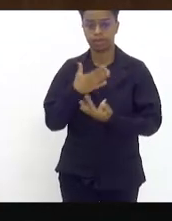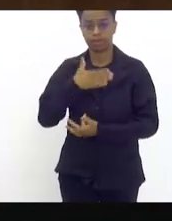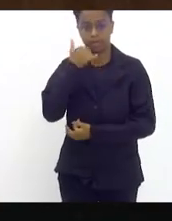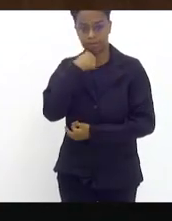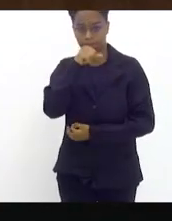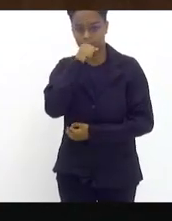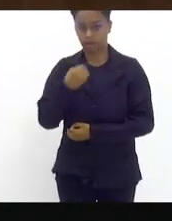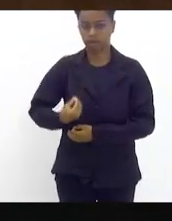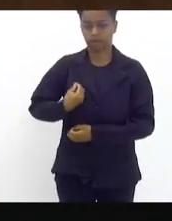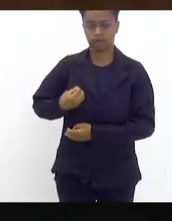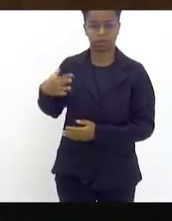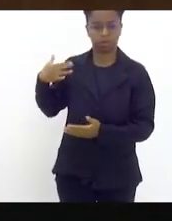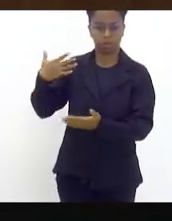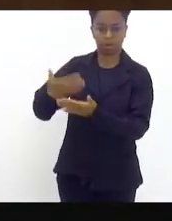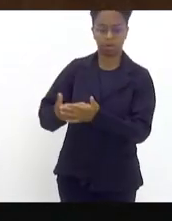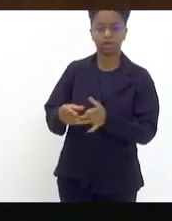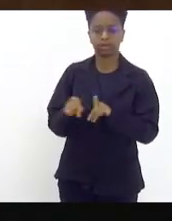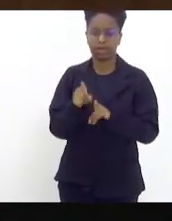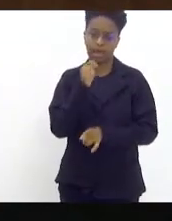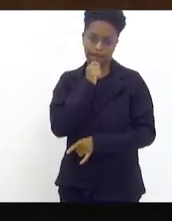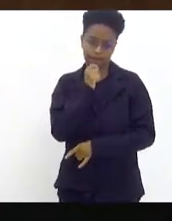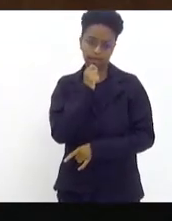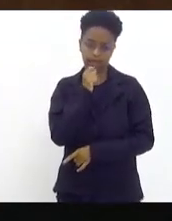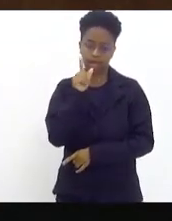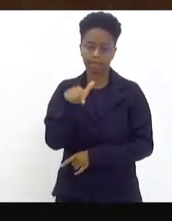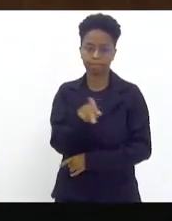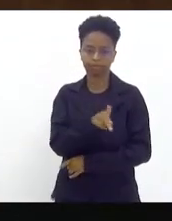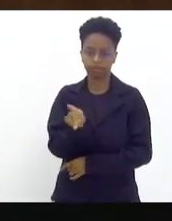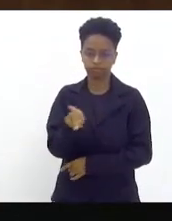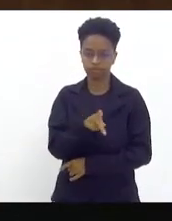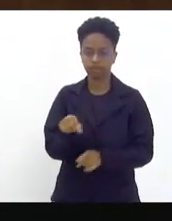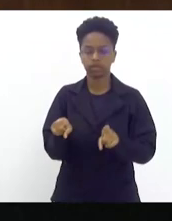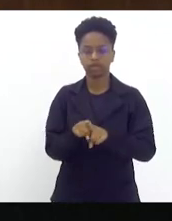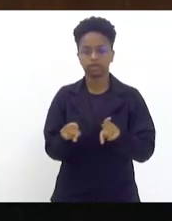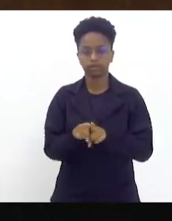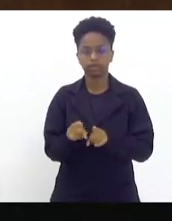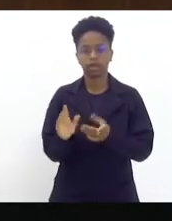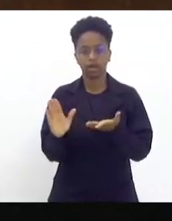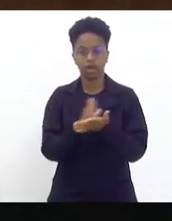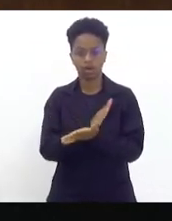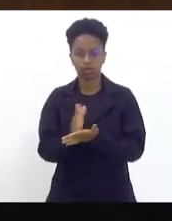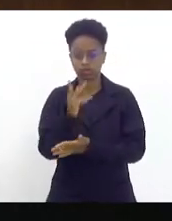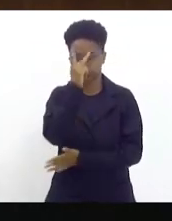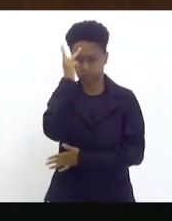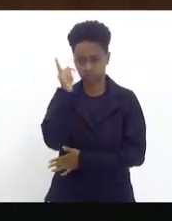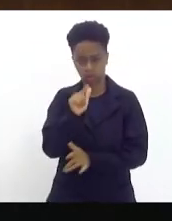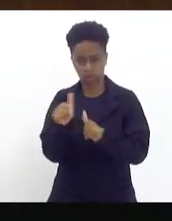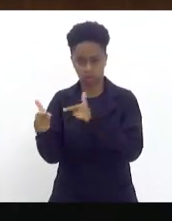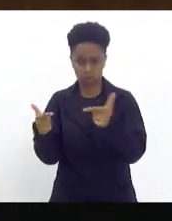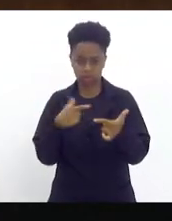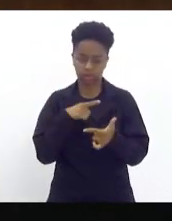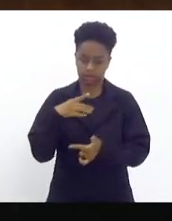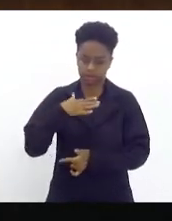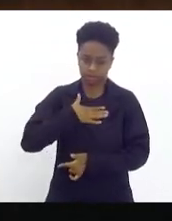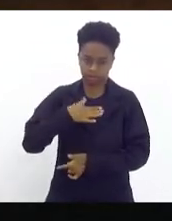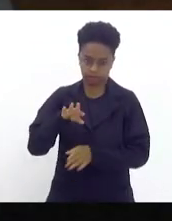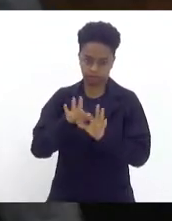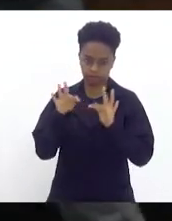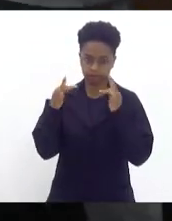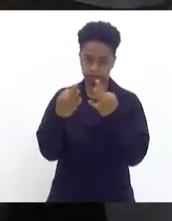toda a vida dela e tá sendo ainda professora e também algumas pessoas que eu tenho na família